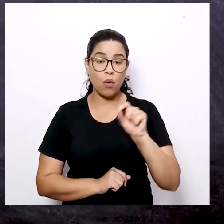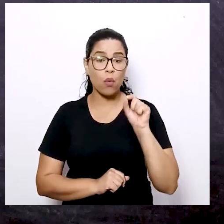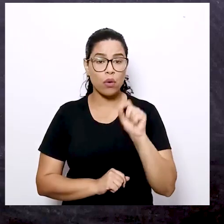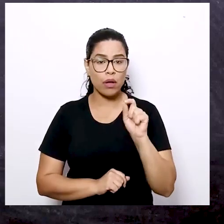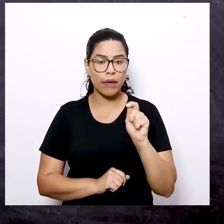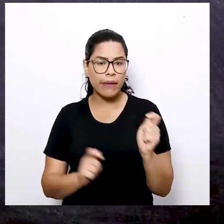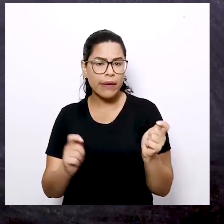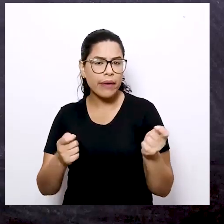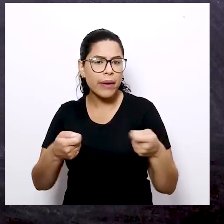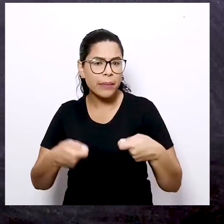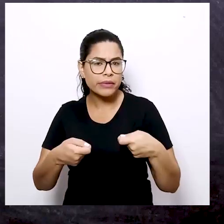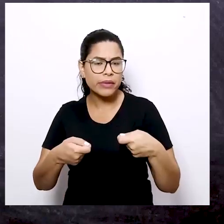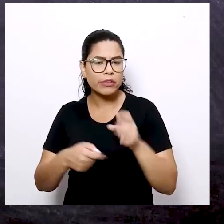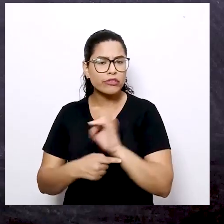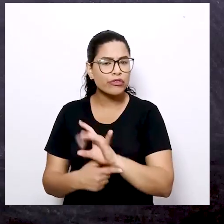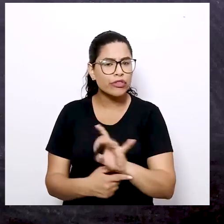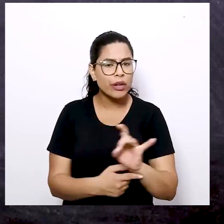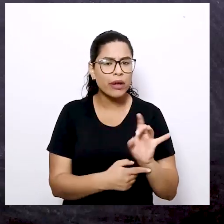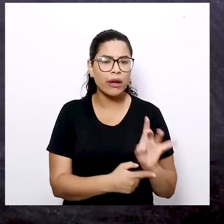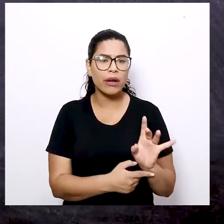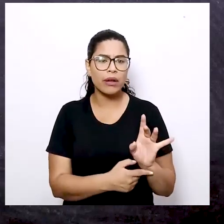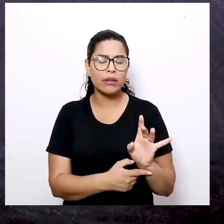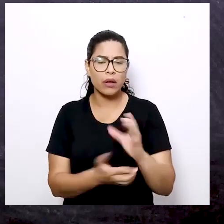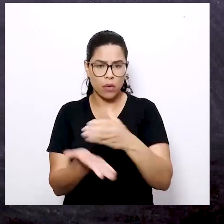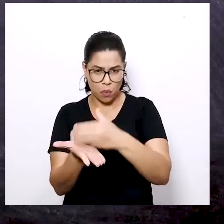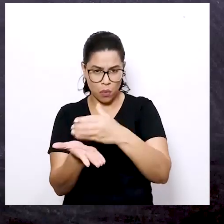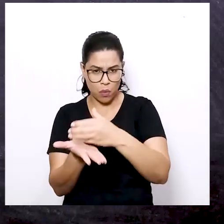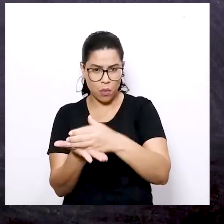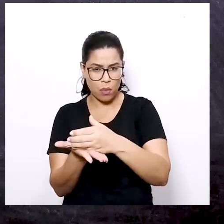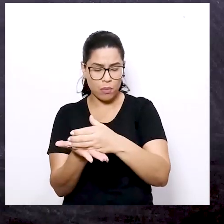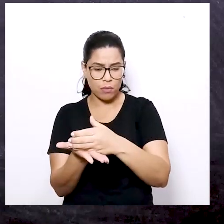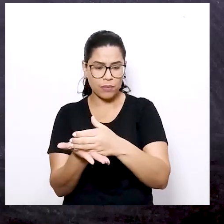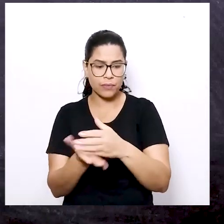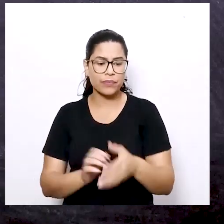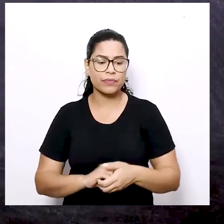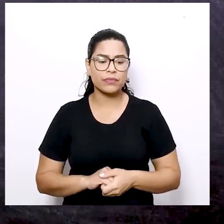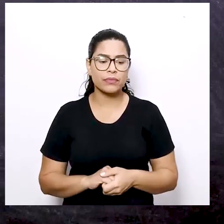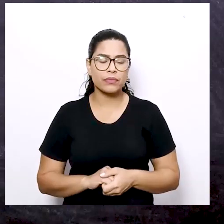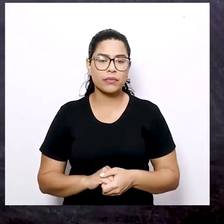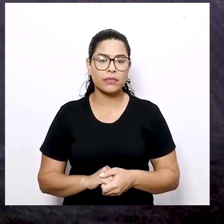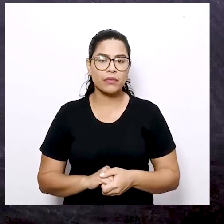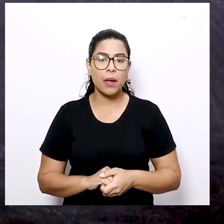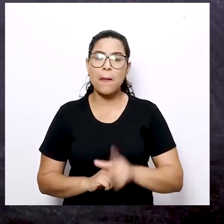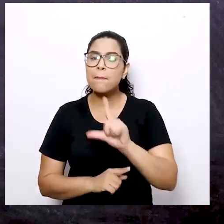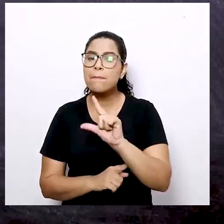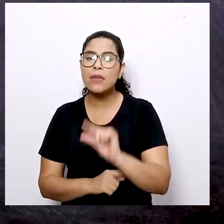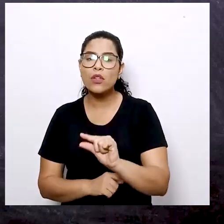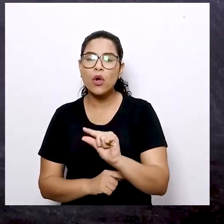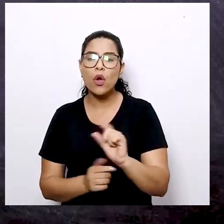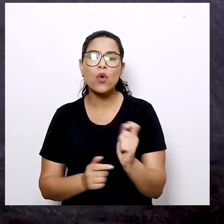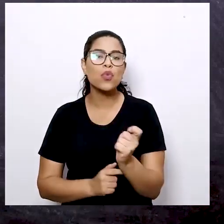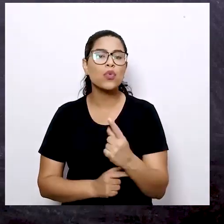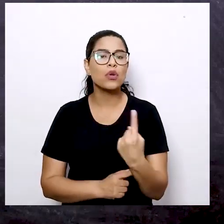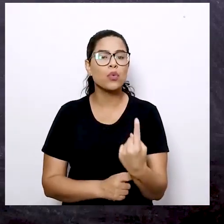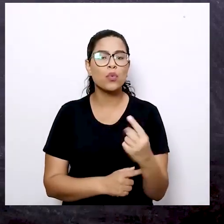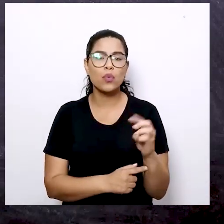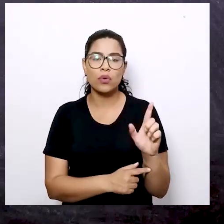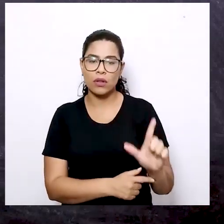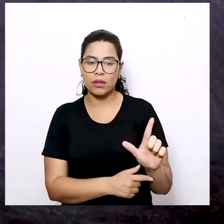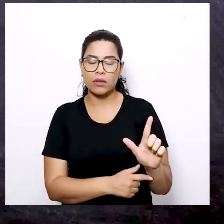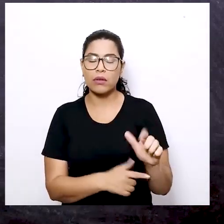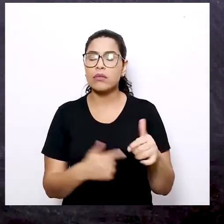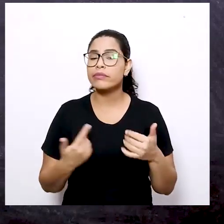a capacidade desses recipientes que nós chamamos de copos, eles em geral são menores do que 1 litro. E